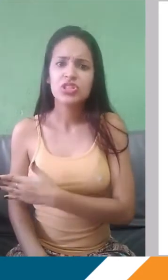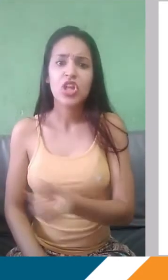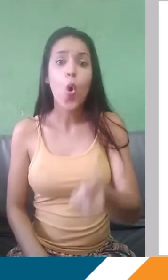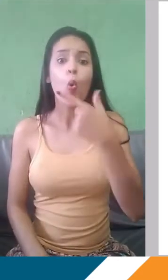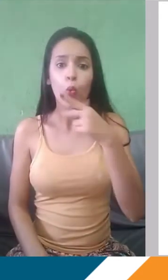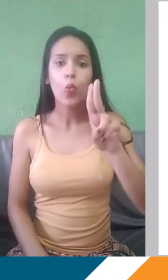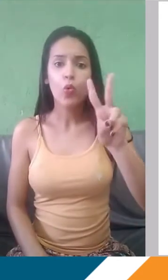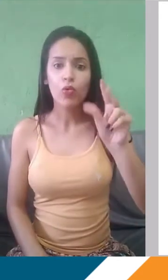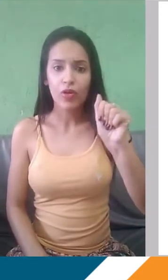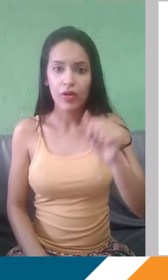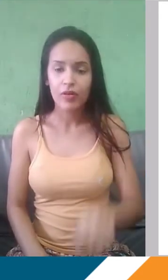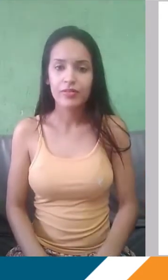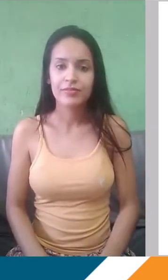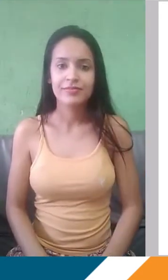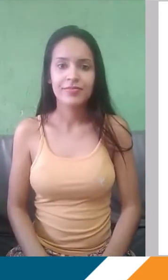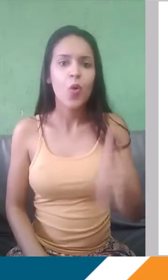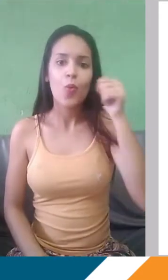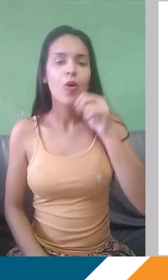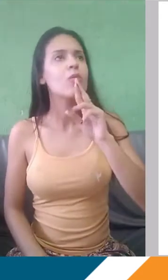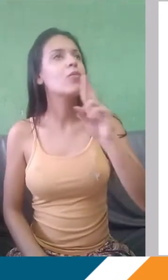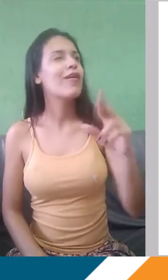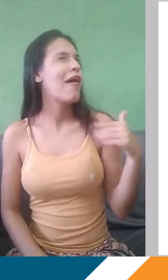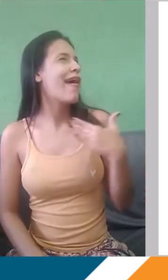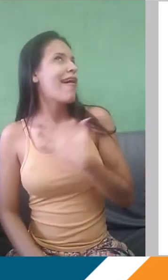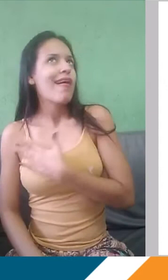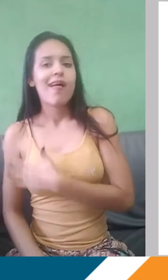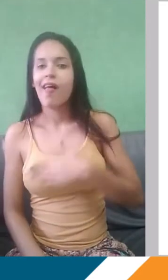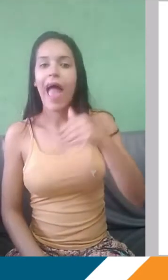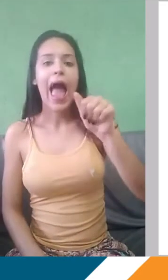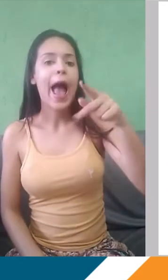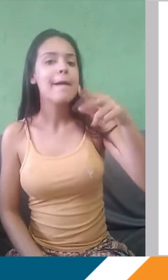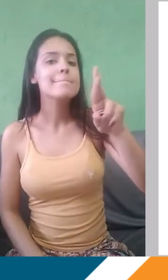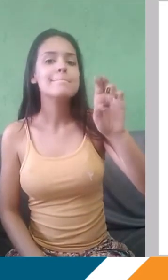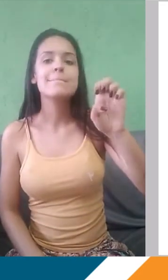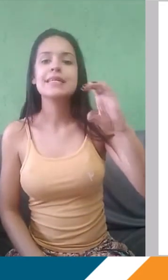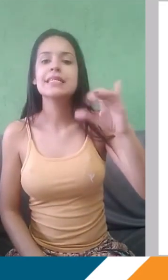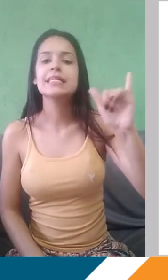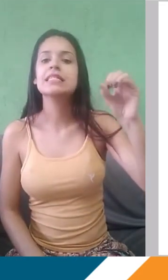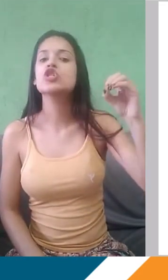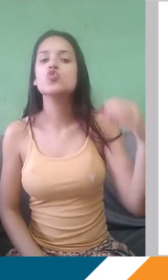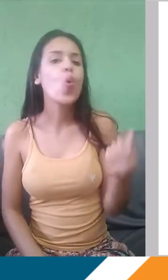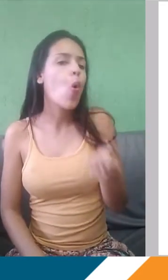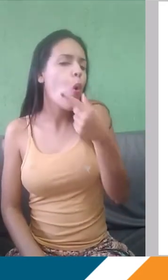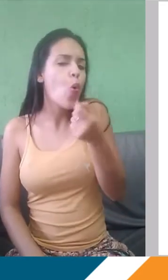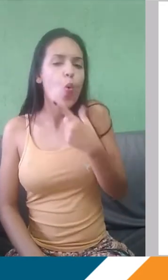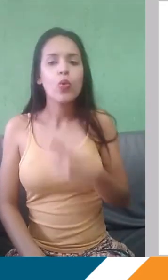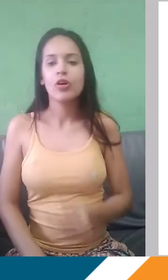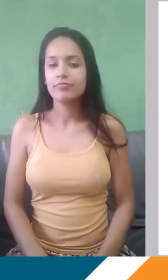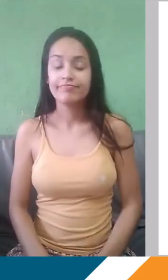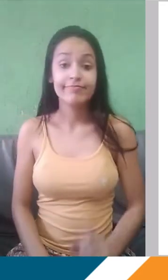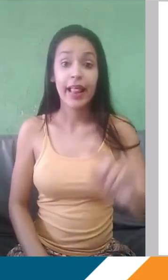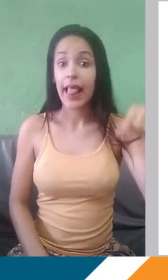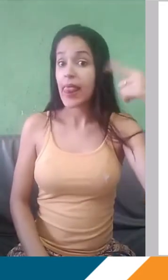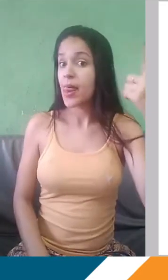sobremaneira um cacho de uvas, dona Agostinha. Estas palavras nos fizeram ficar de queixo caído. Depois ela foi